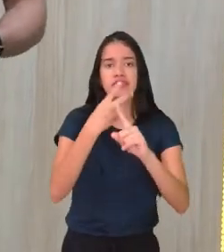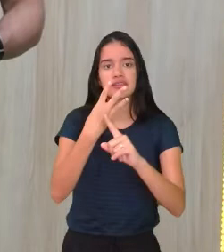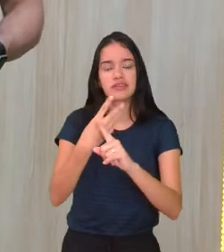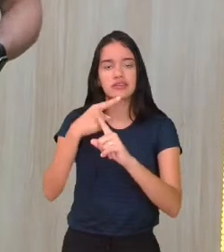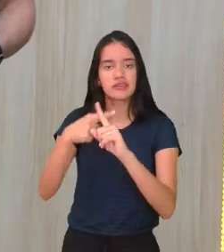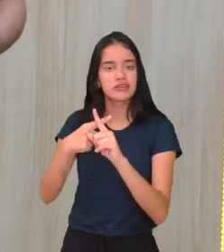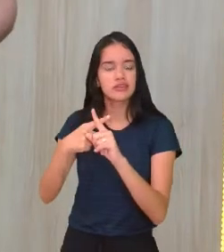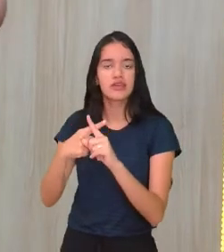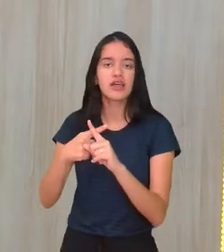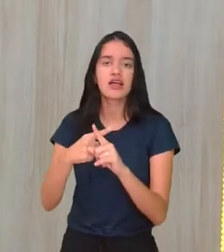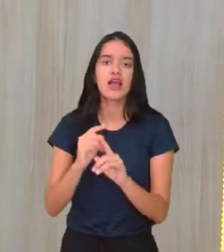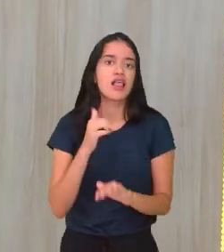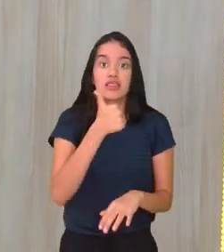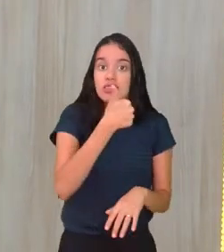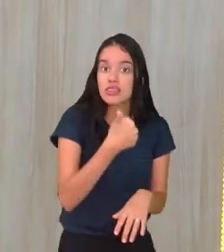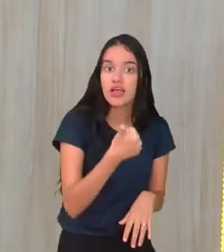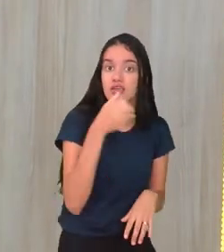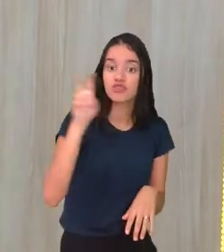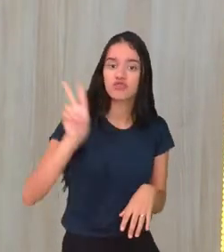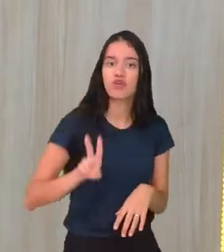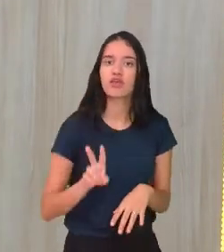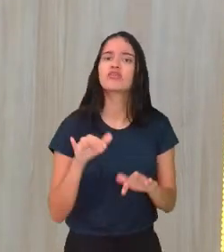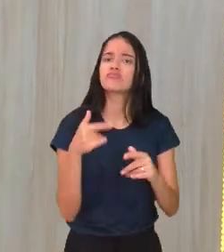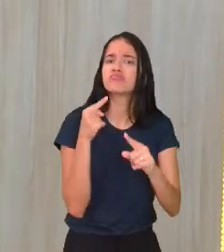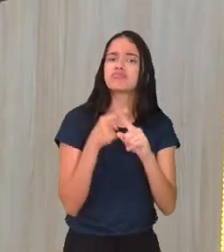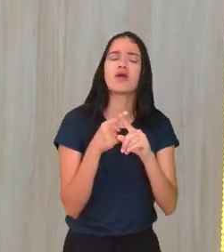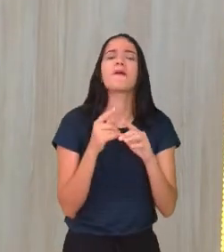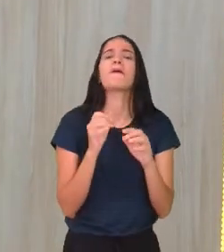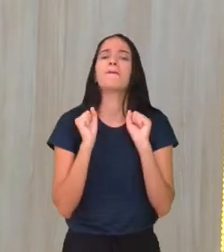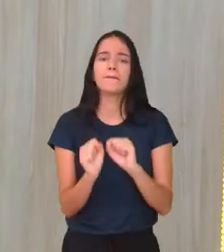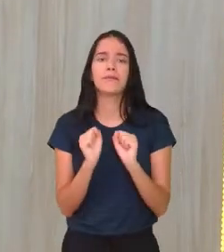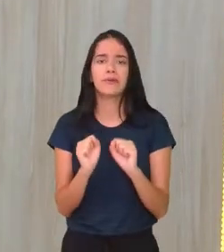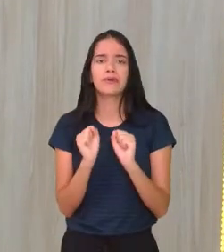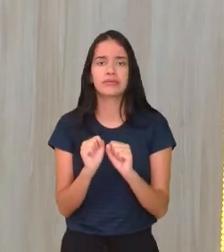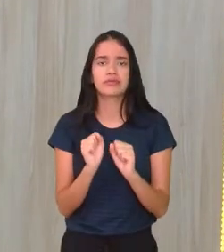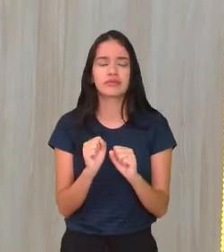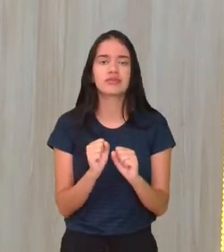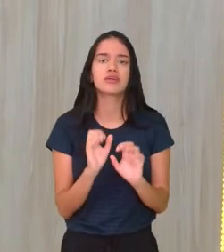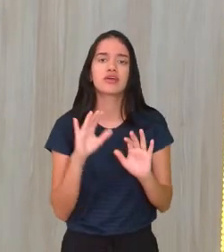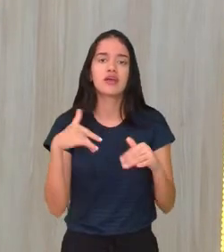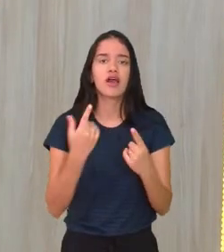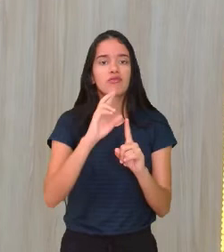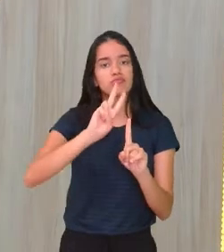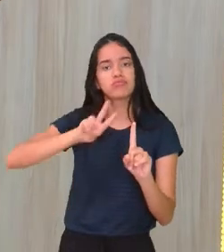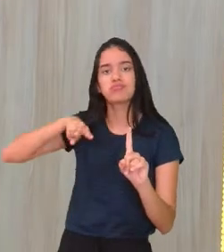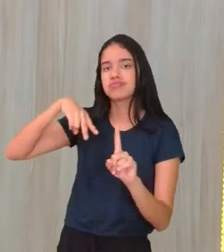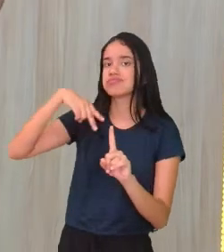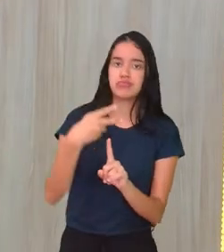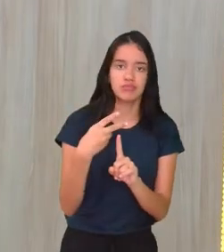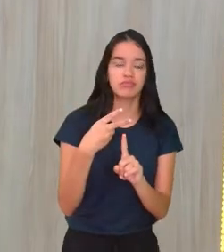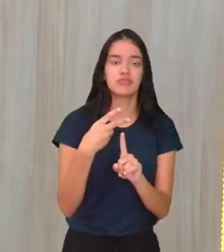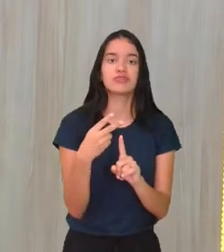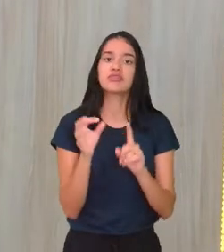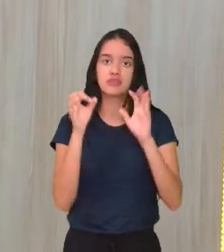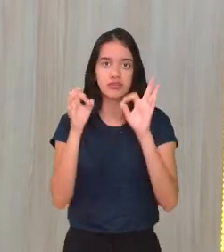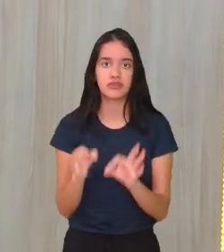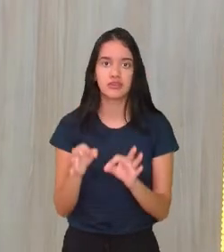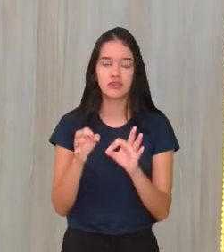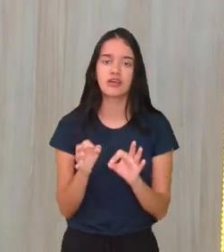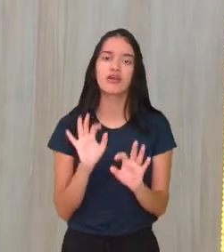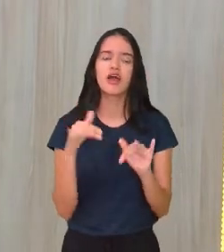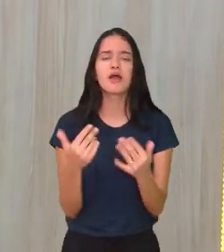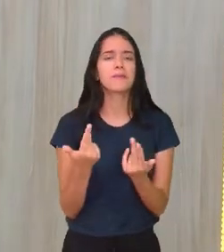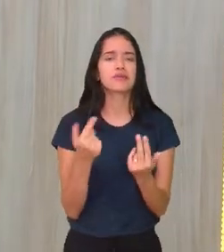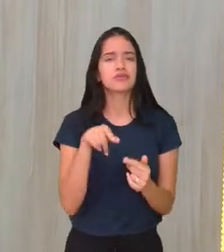3, 10 vezes, certo? Você pode enxugar isso aí e representar na forma de uma potenciação. É